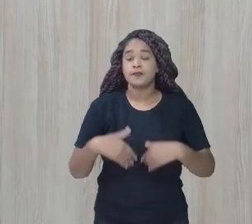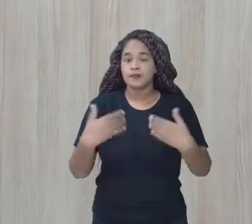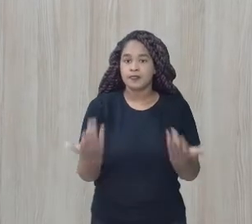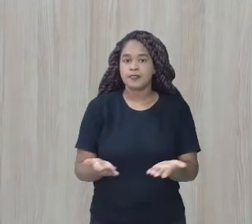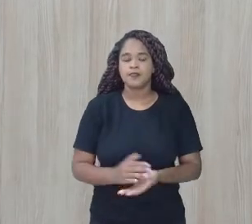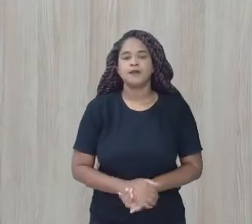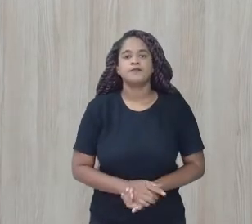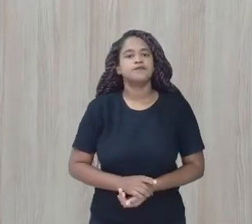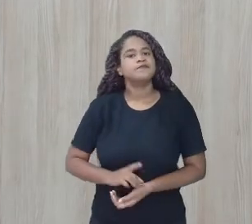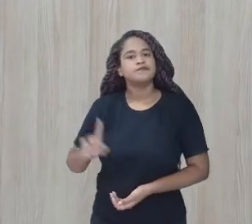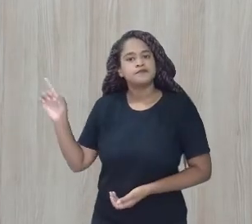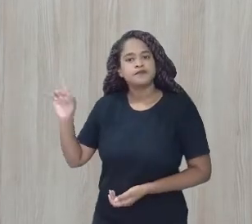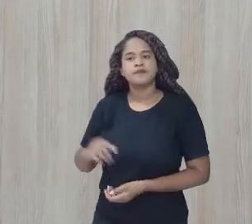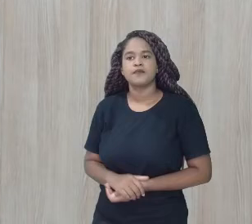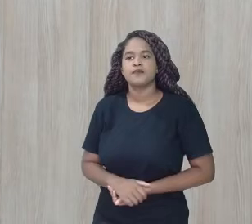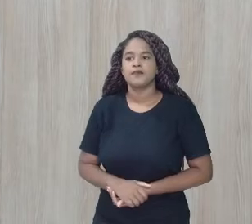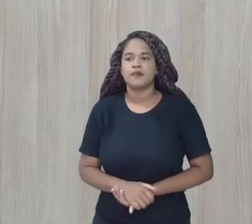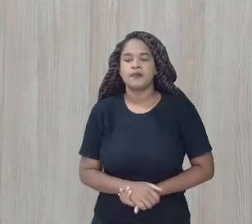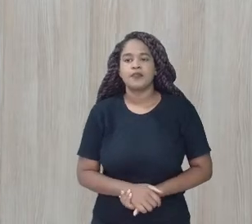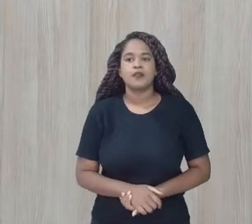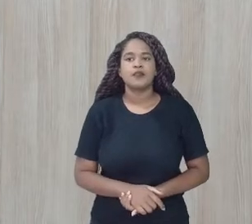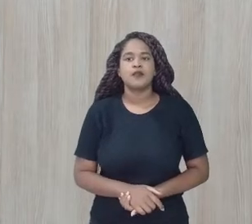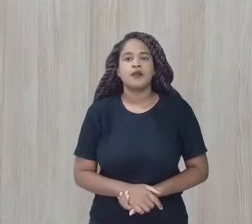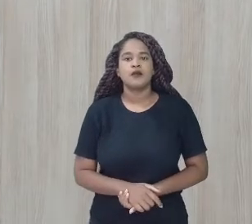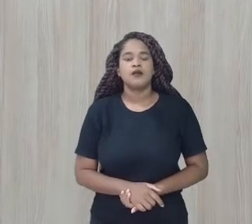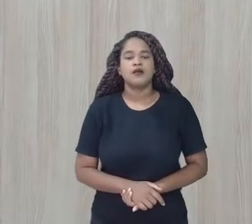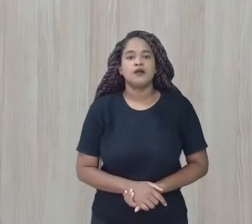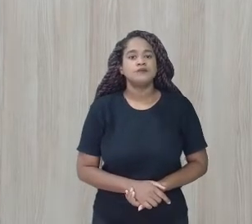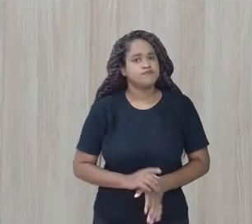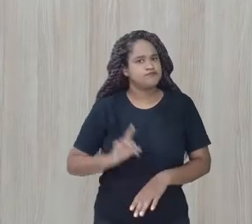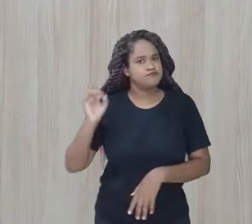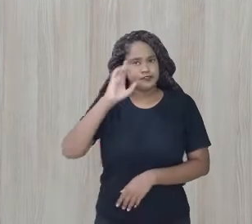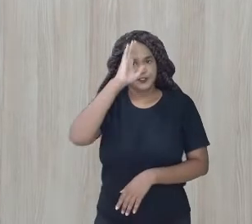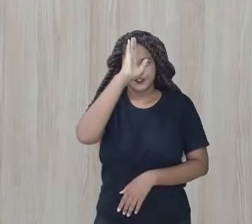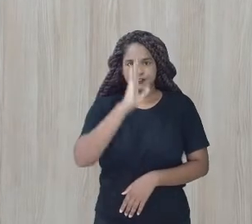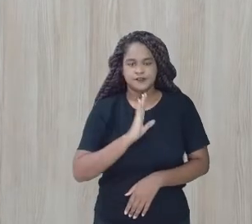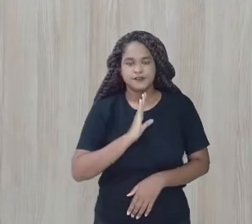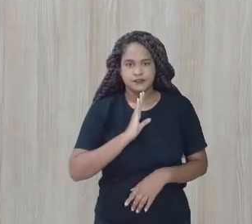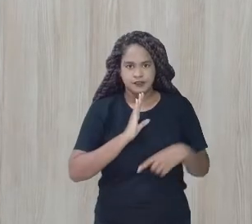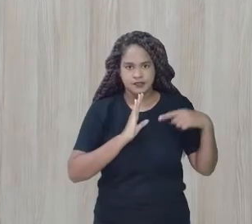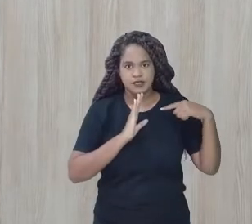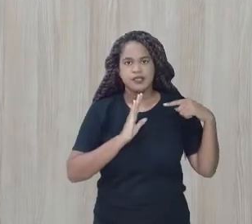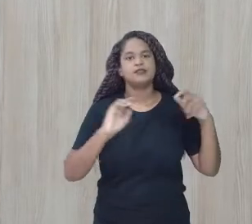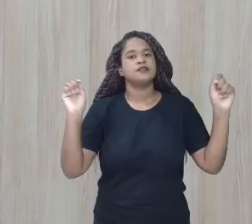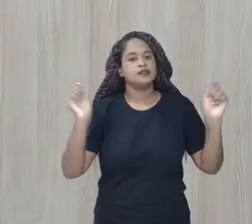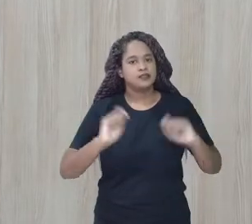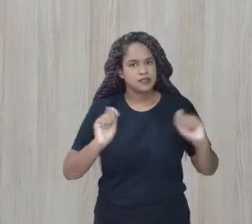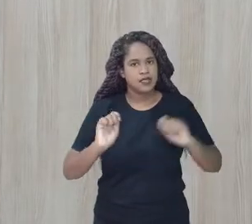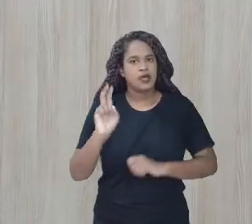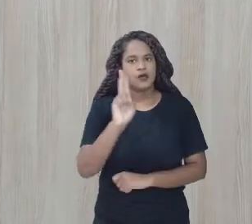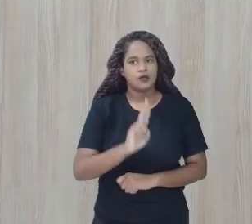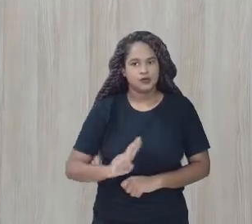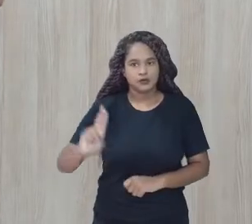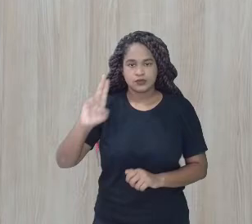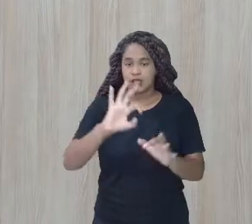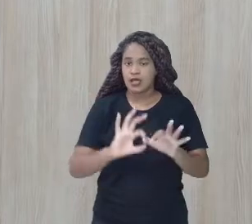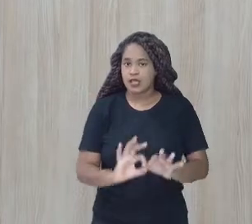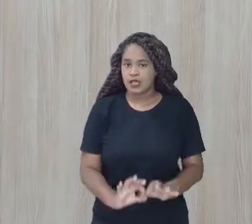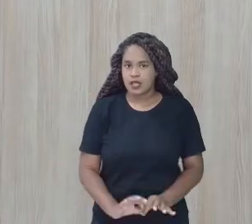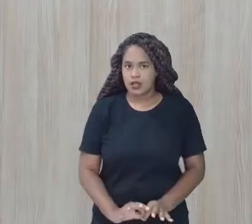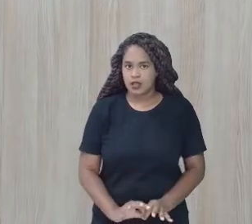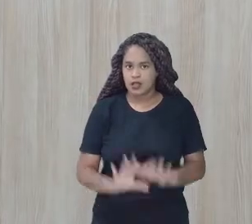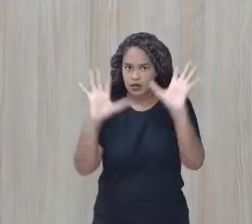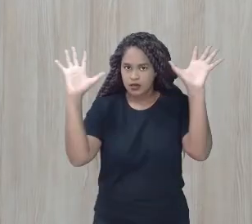hoje, eu trouxe para vocês uma ferramenta que é gratuita, né, validada, a gente pode utilizar essa ferramenta sem problema